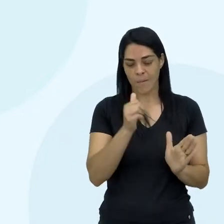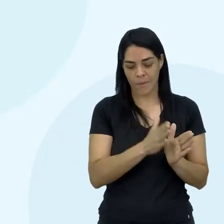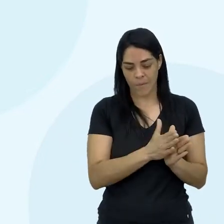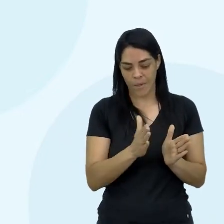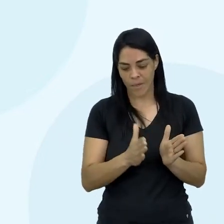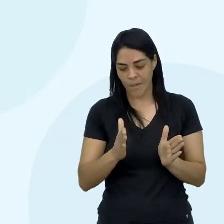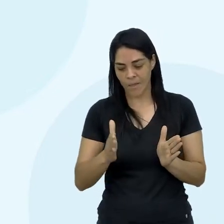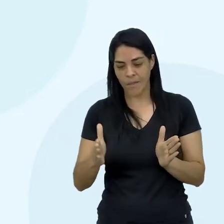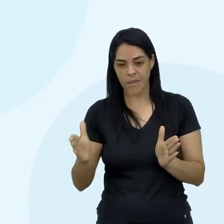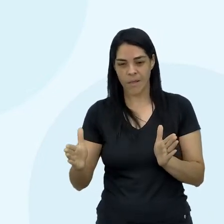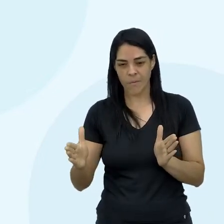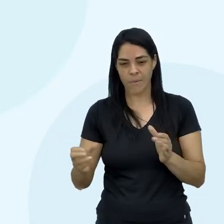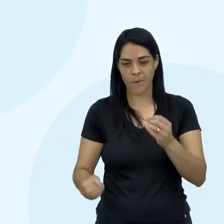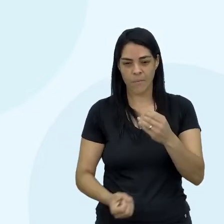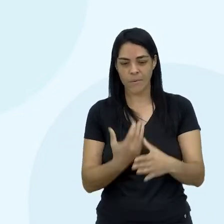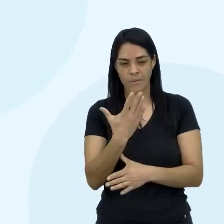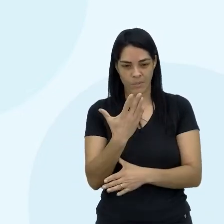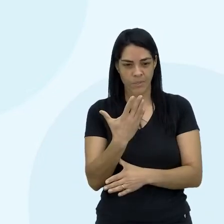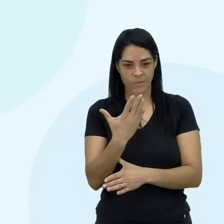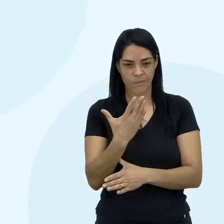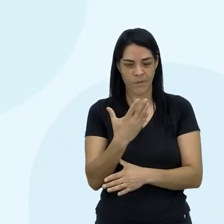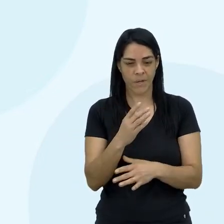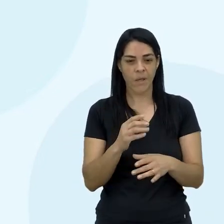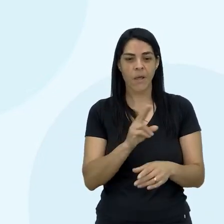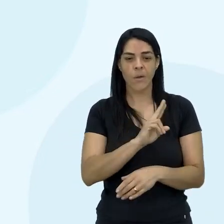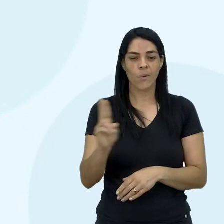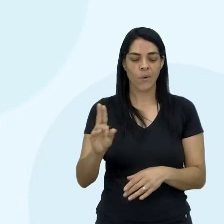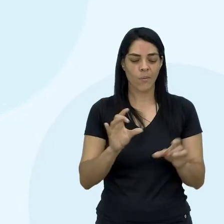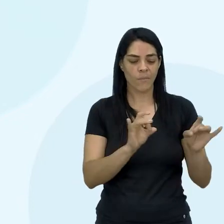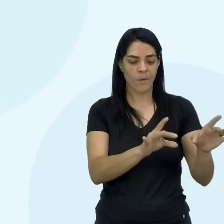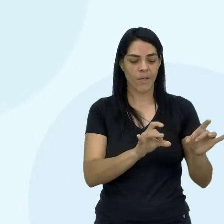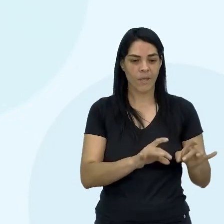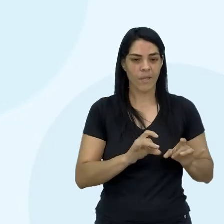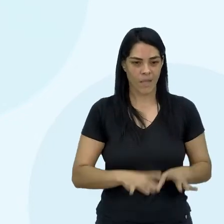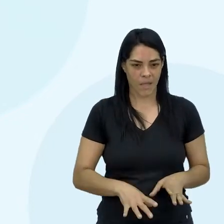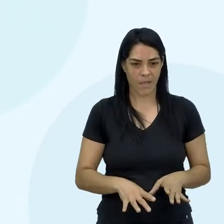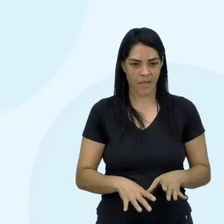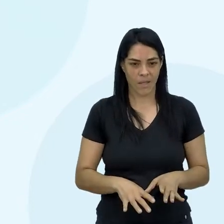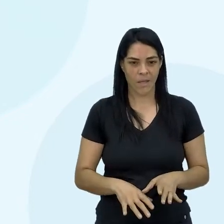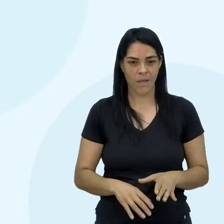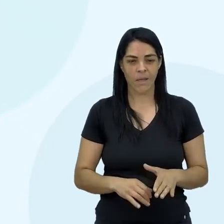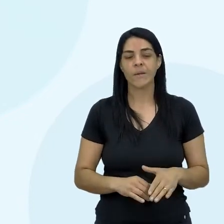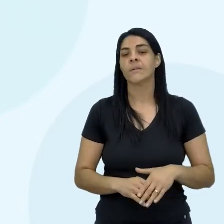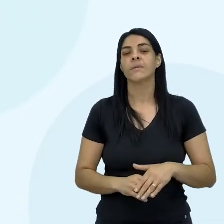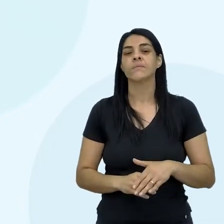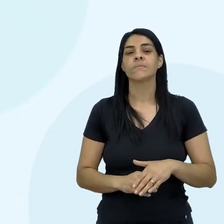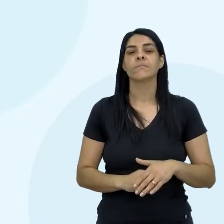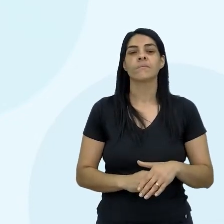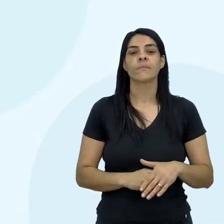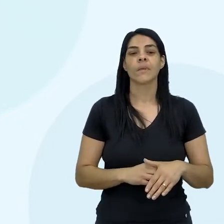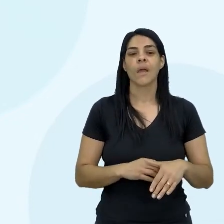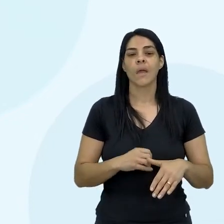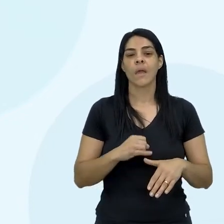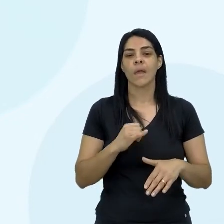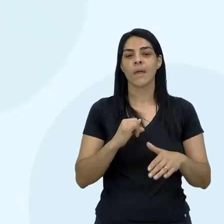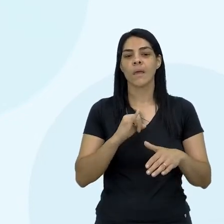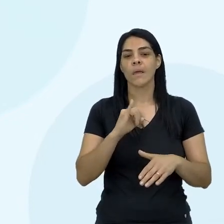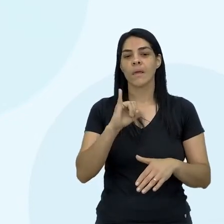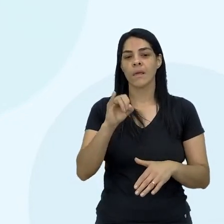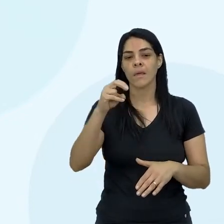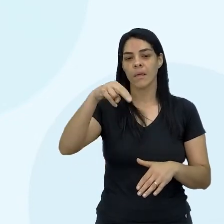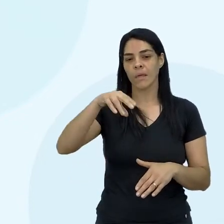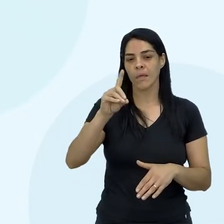nome técnico é esse que você vê mesmo. É a chamada indústria pesada ou indústria